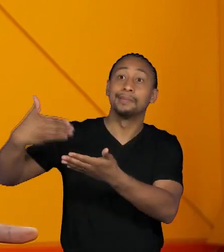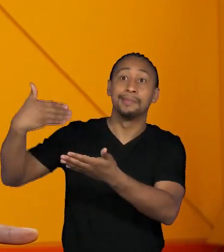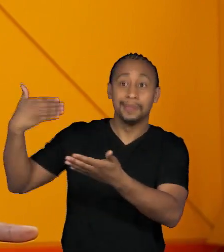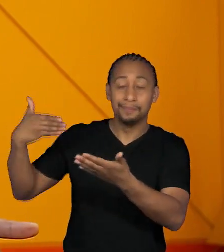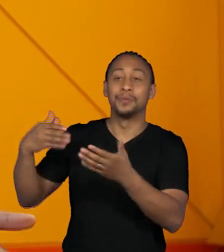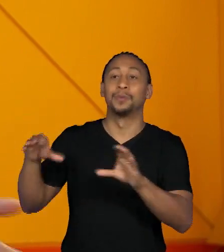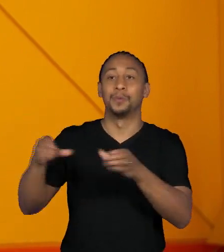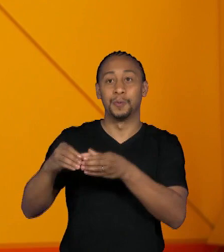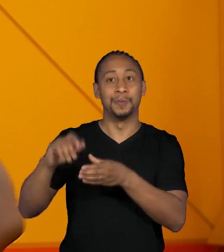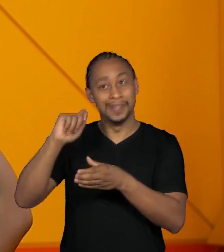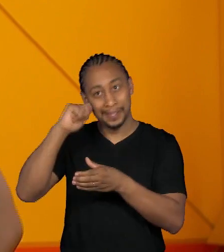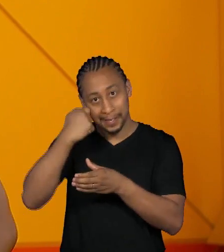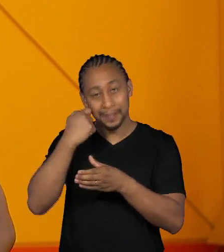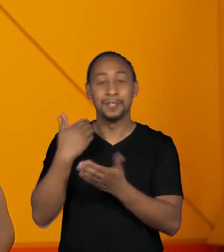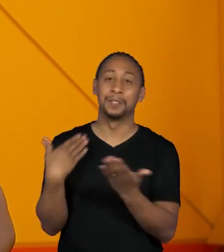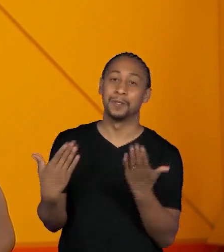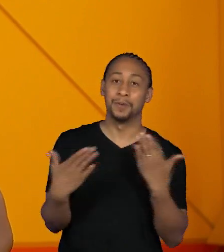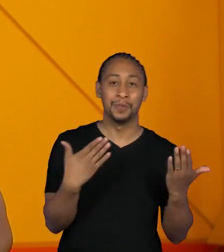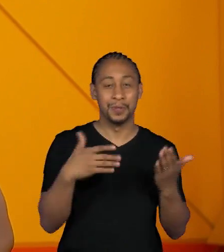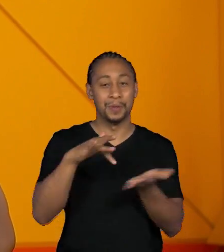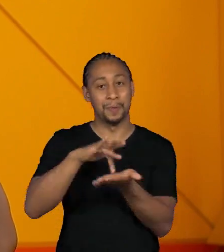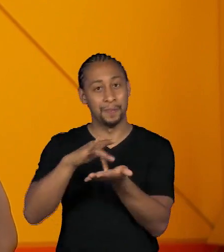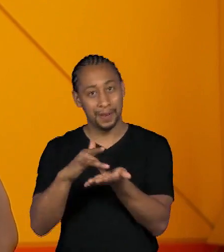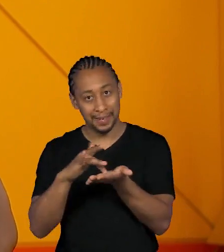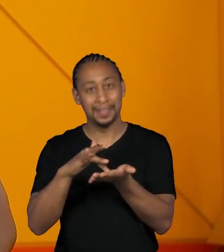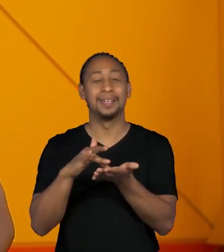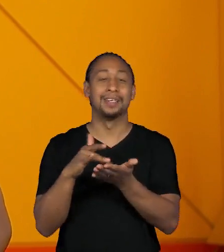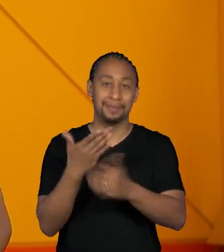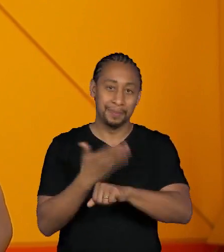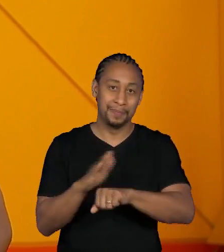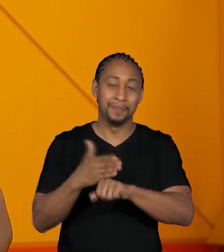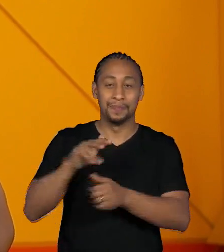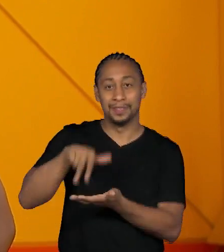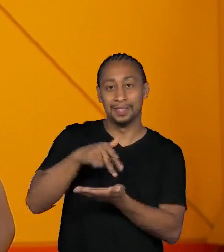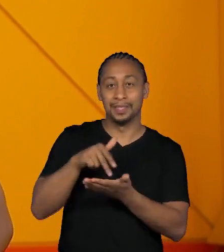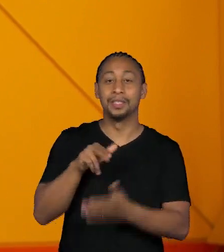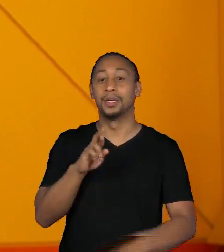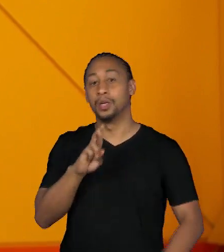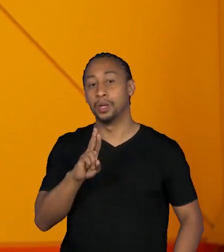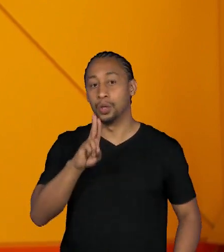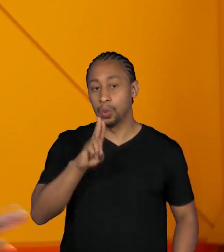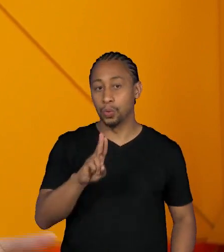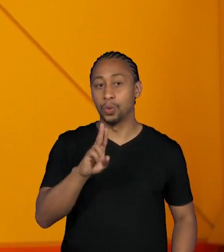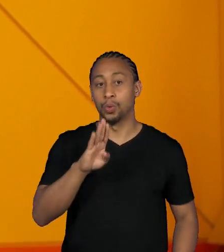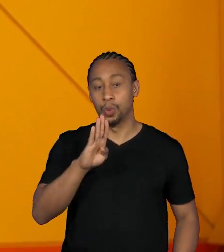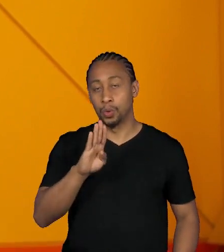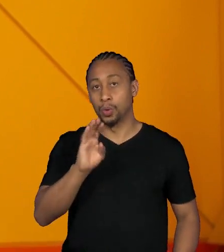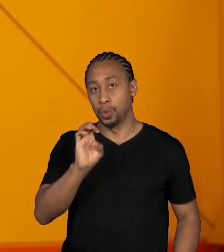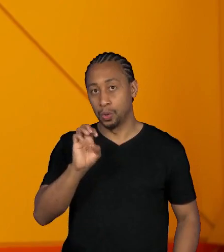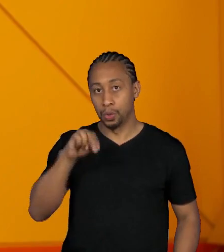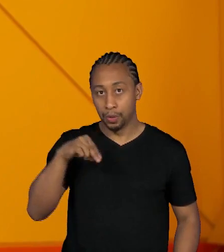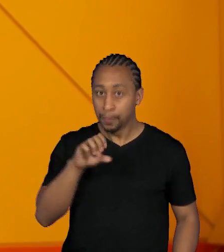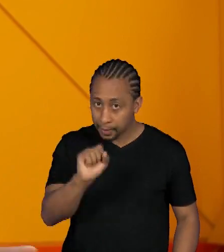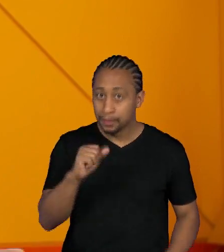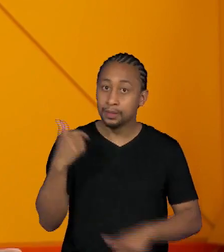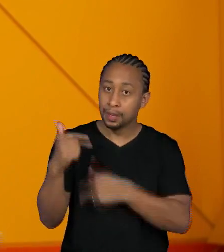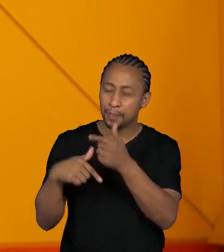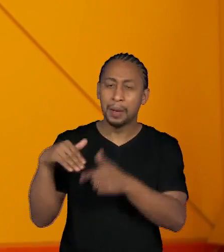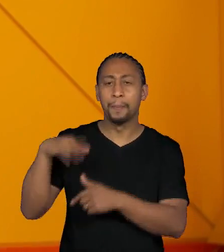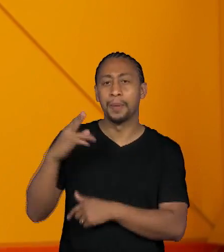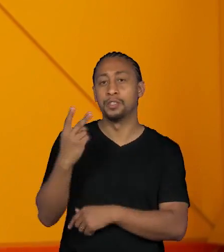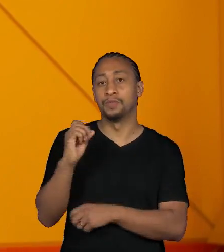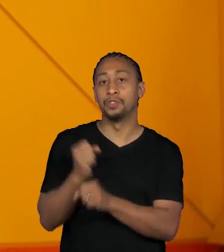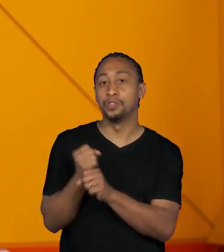estética negra. A gente conversou com o bailarino e coreógrafo Rubens Oliveira, que trabalha há quase 20 anos com os movimentos do